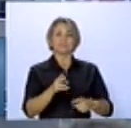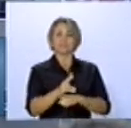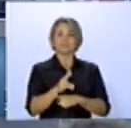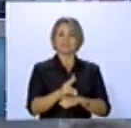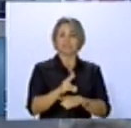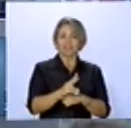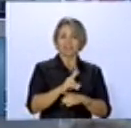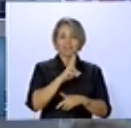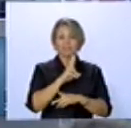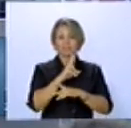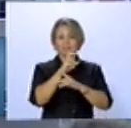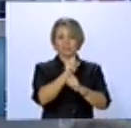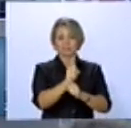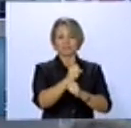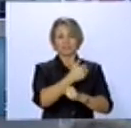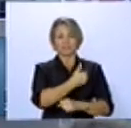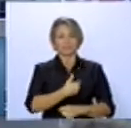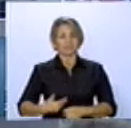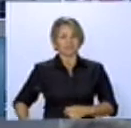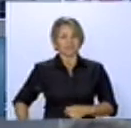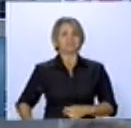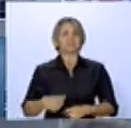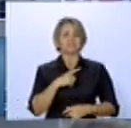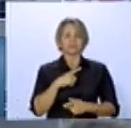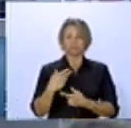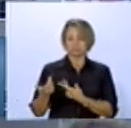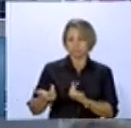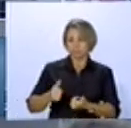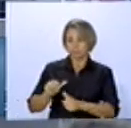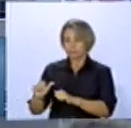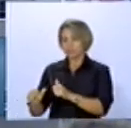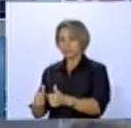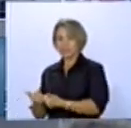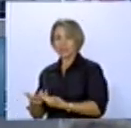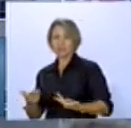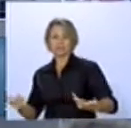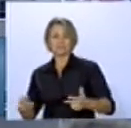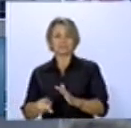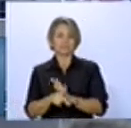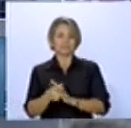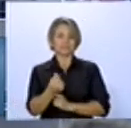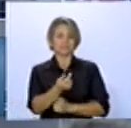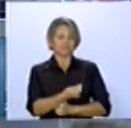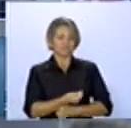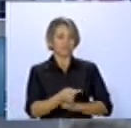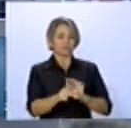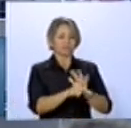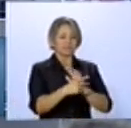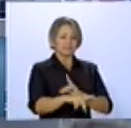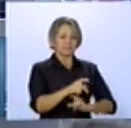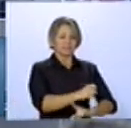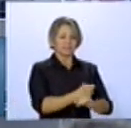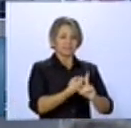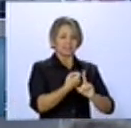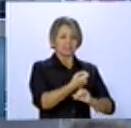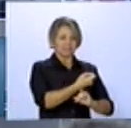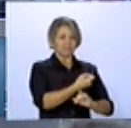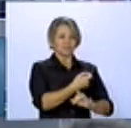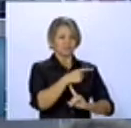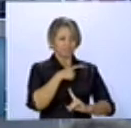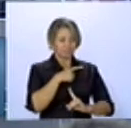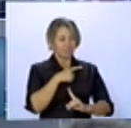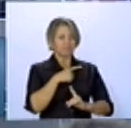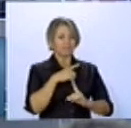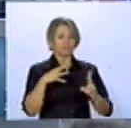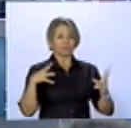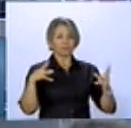entre aspas os governantes de transacionar valores de percentuais de tributos que pertencem à sociedade tendo